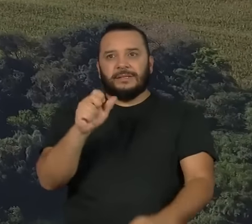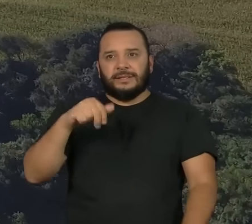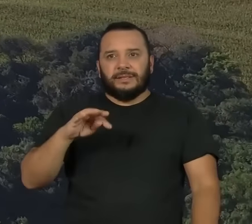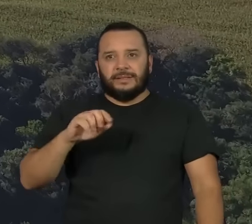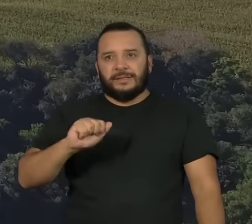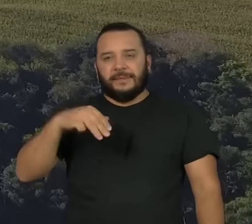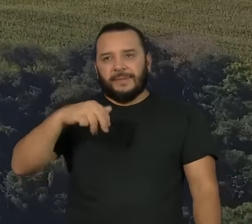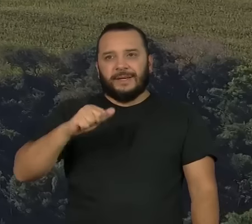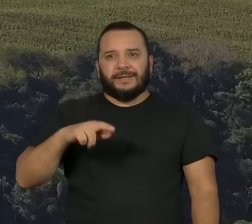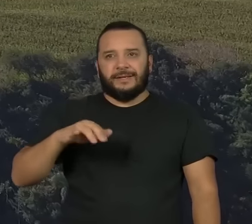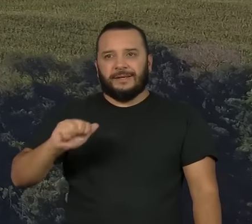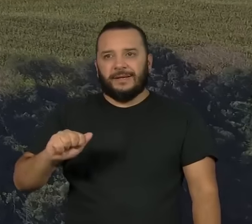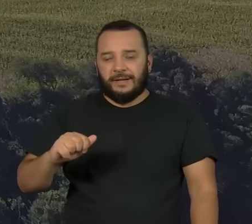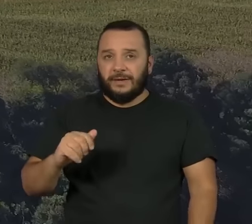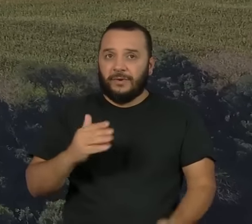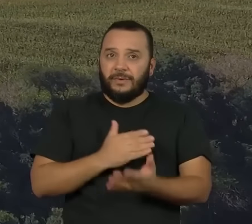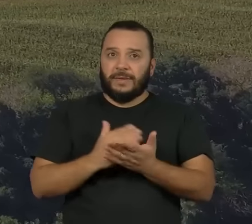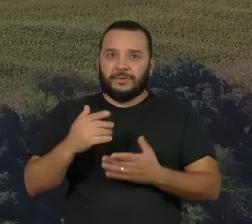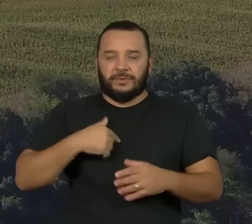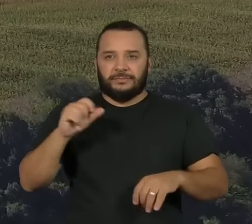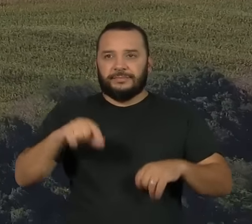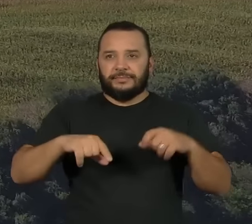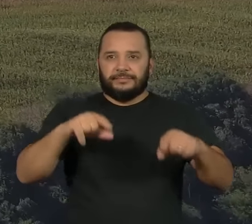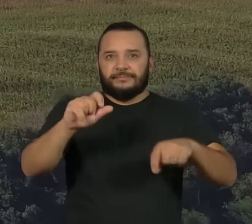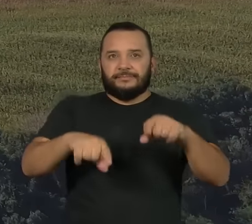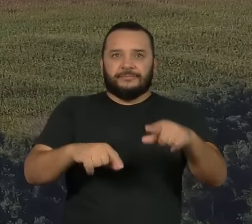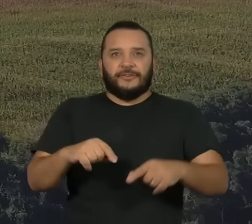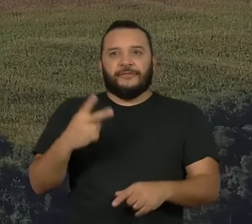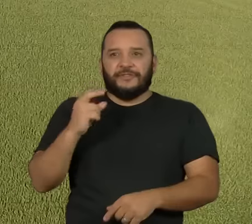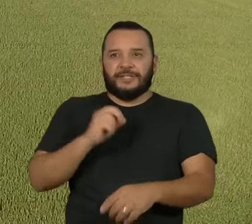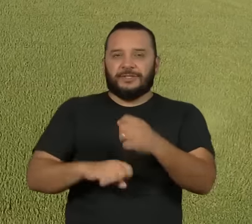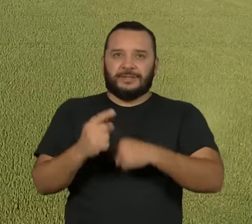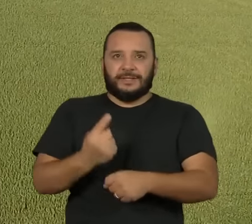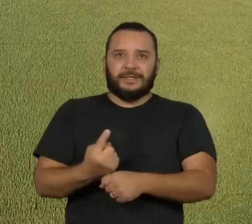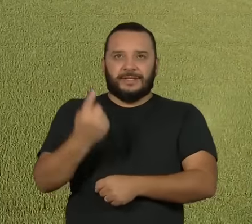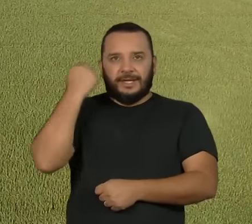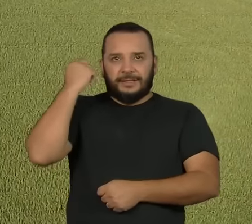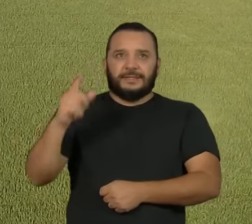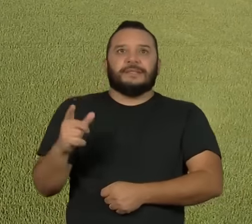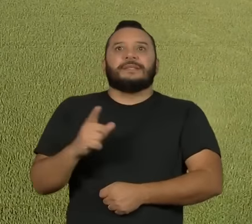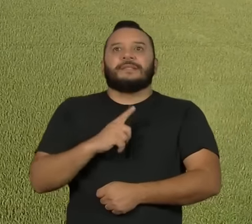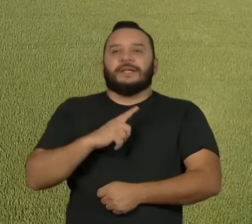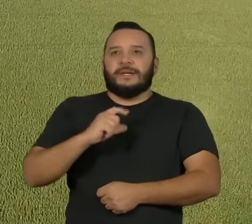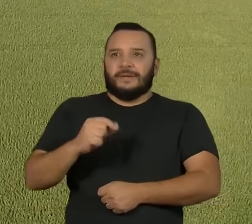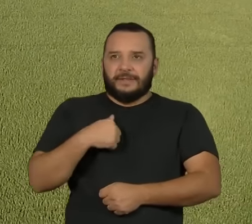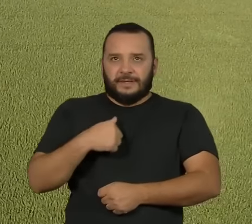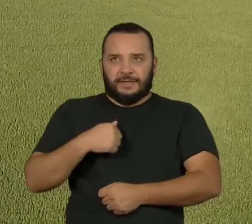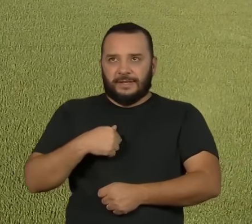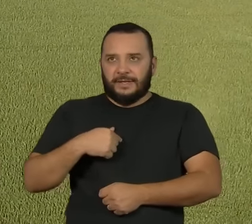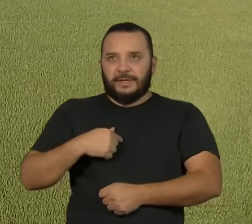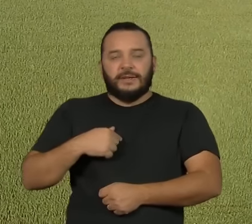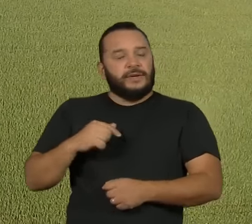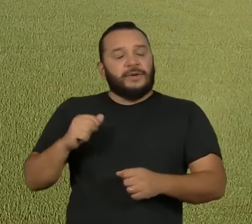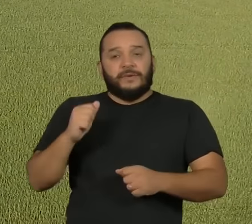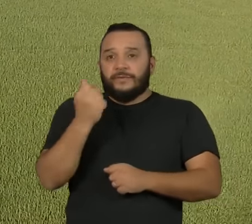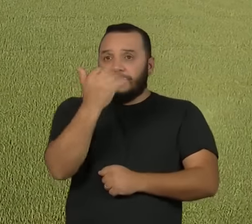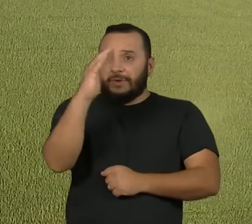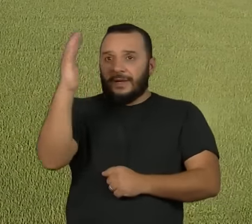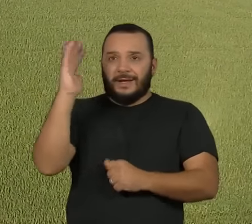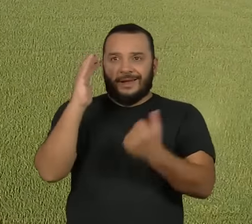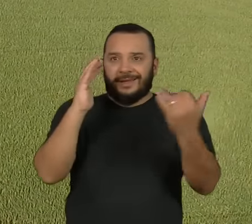Elas começaram a ser plantadas há mais de 20 anos, para unir fragmentos da floresta no entorno de